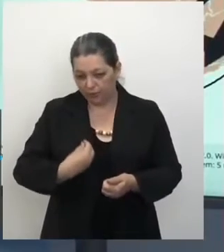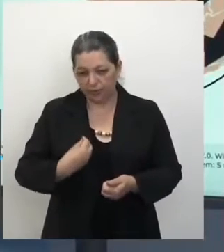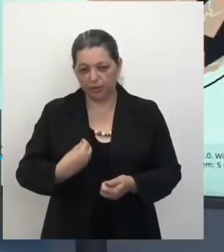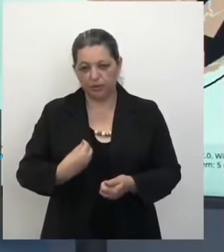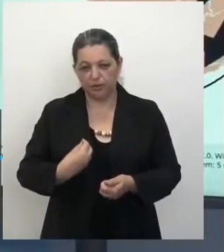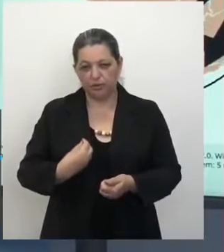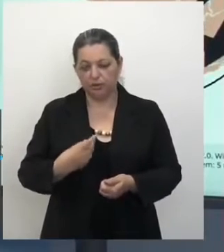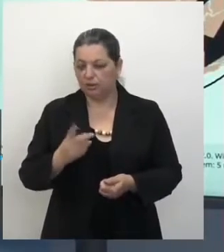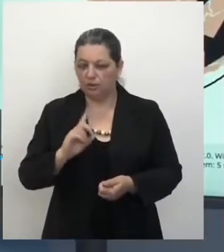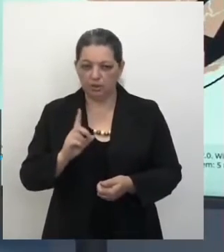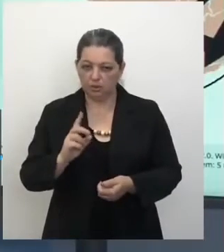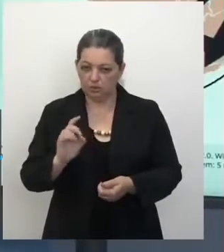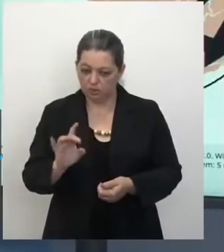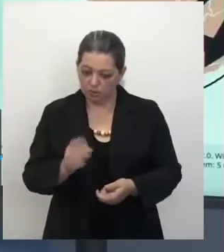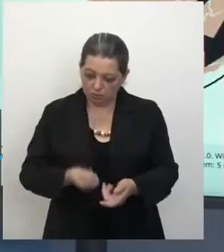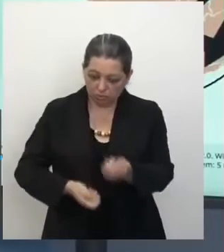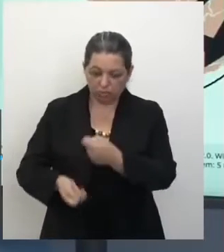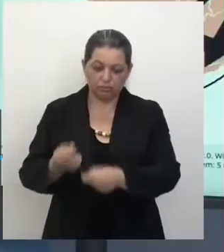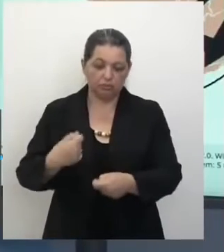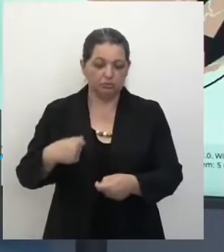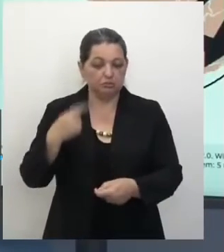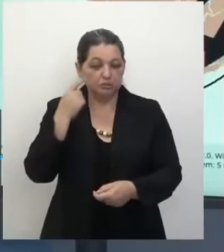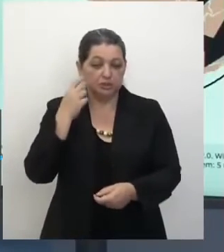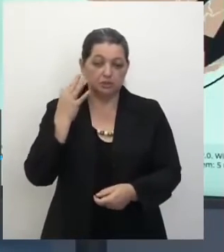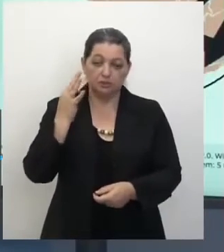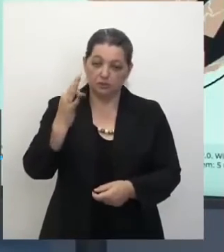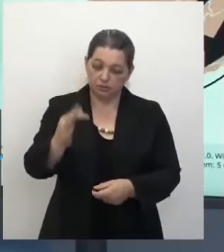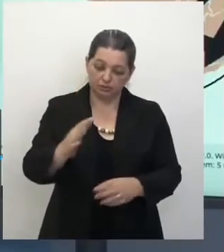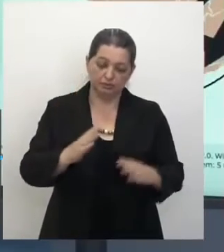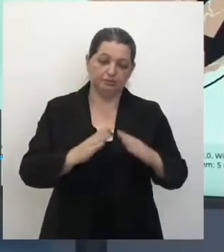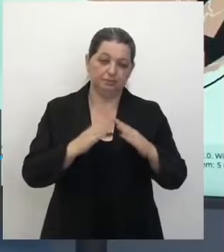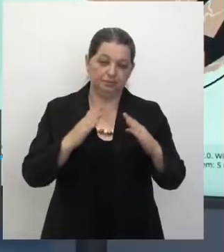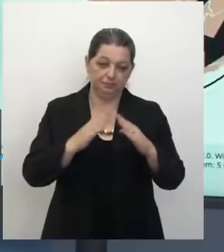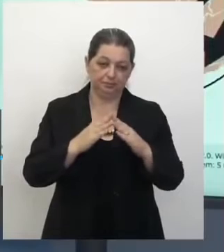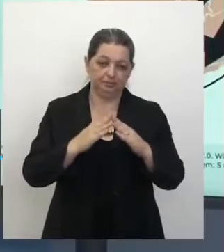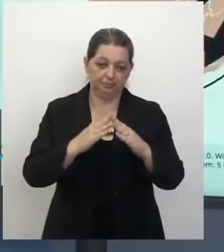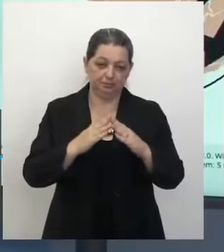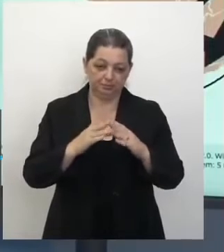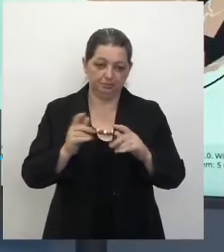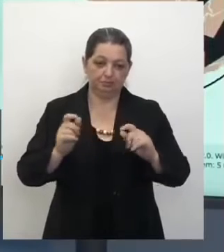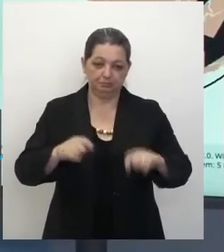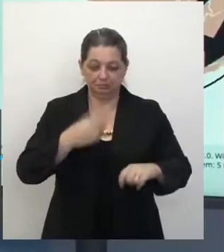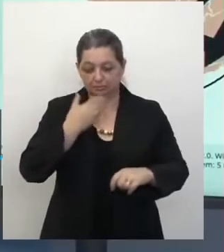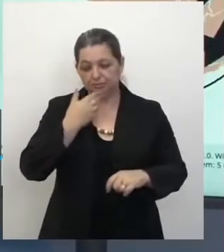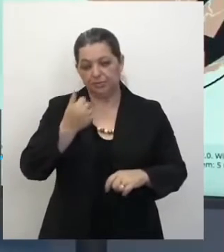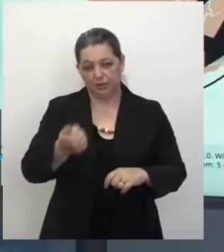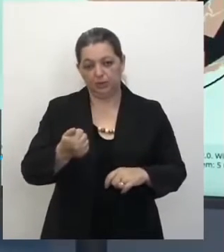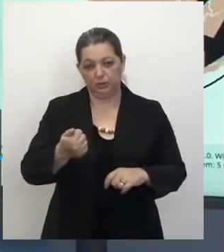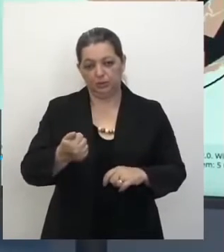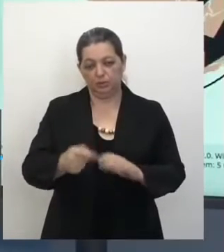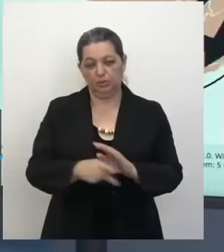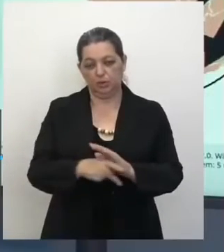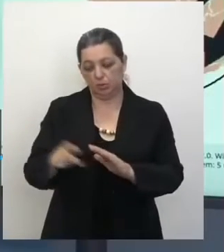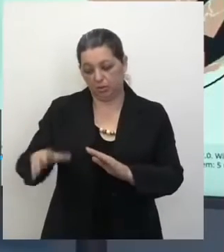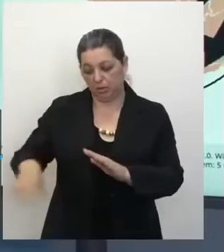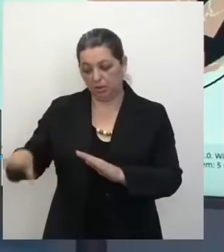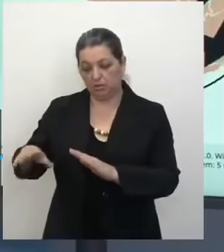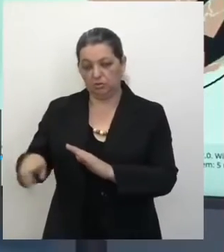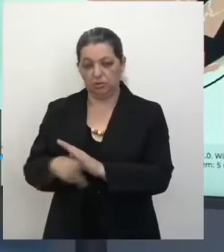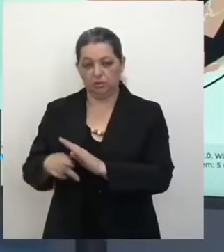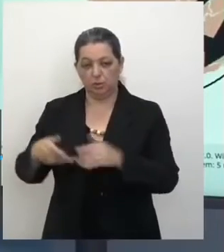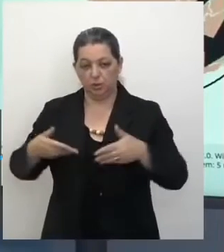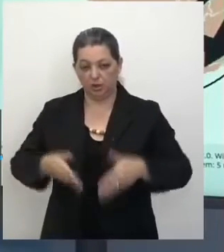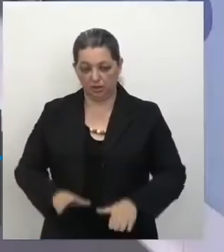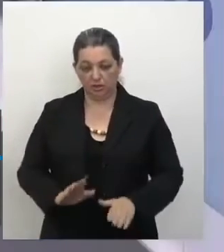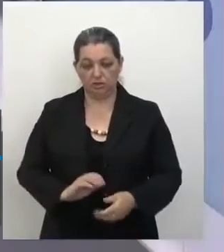numa perspectiva de vida, né, de moradia, de condições melhores do que se tinha na sua região de origem. Quer falar alguma